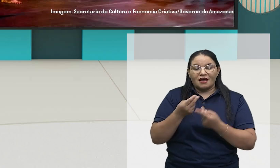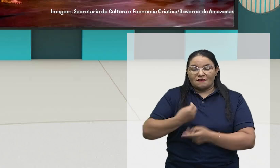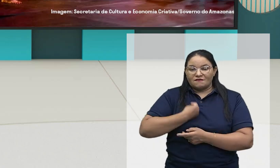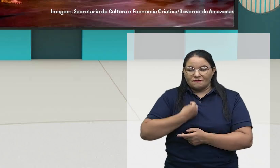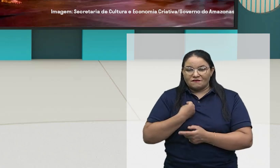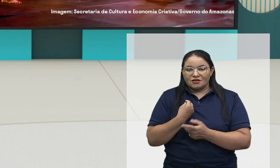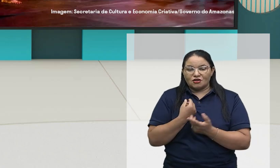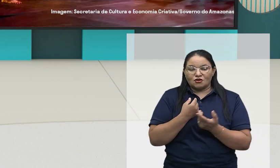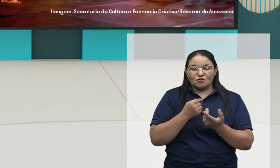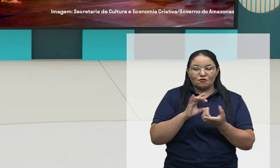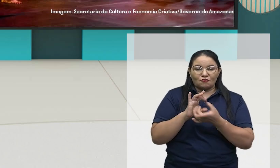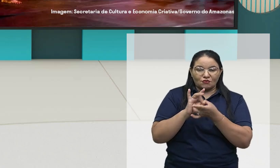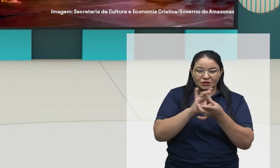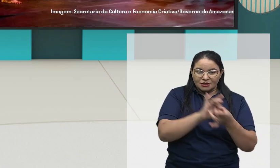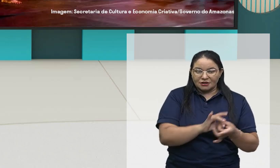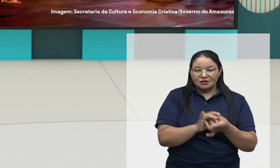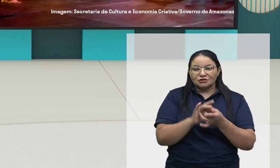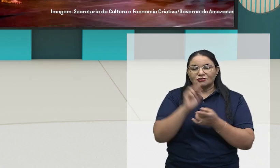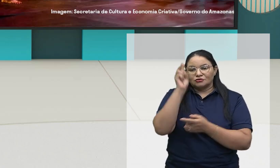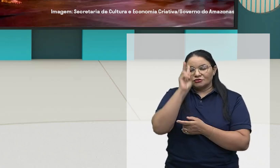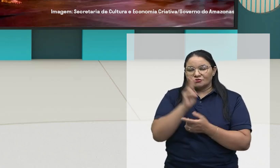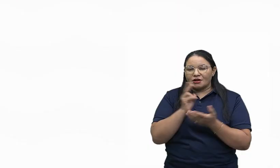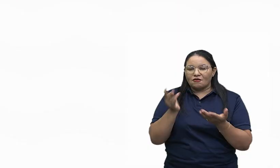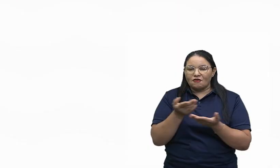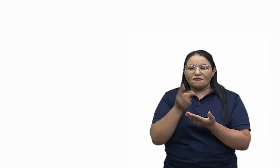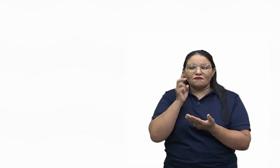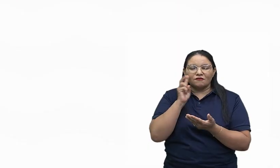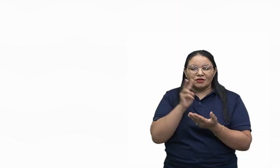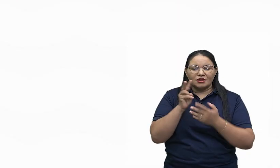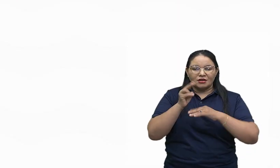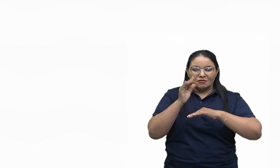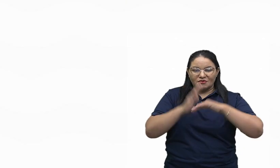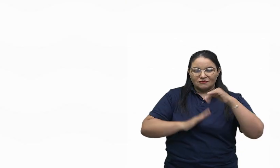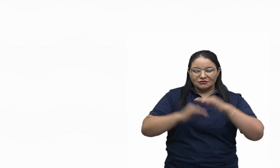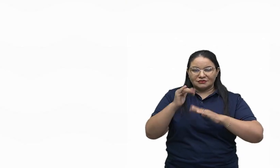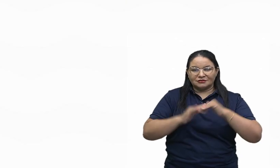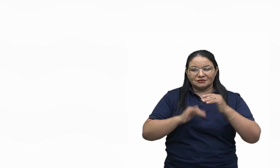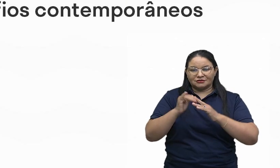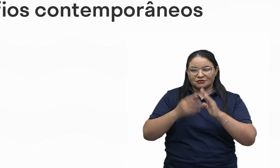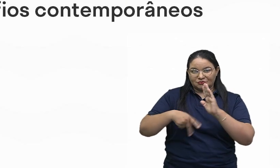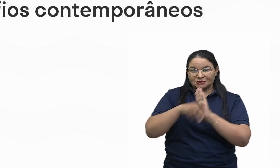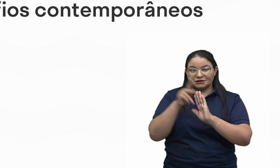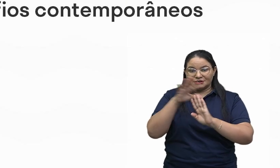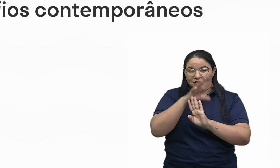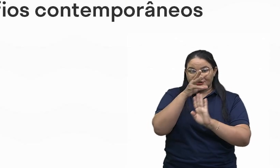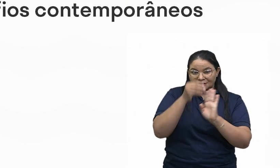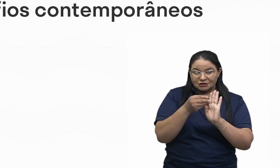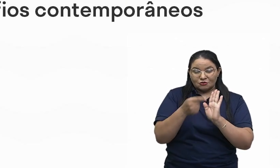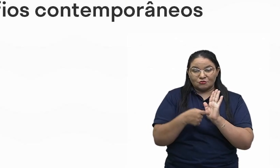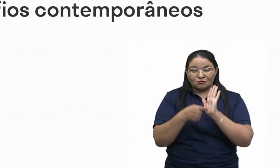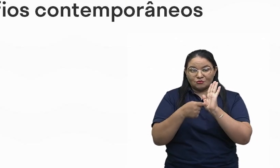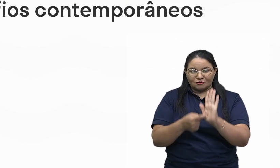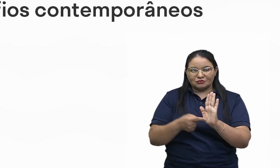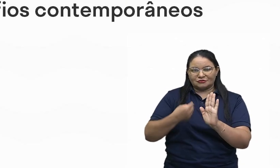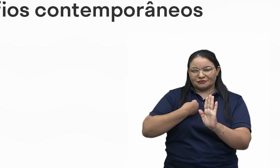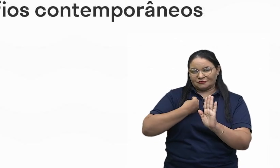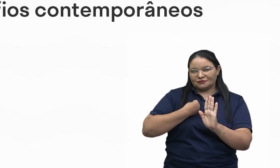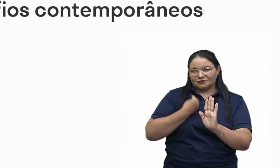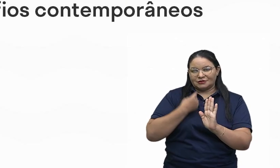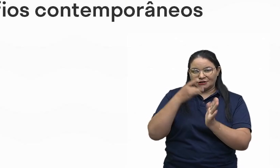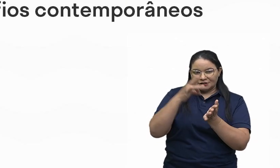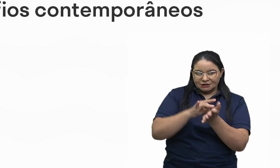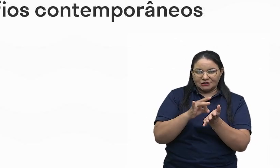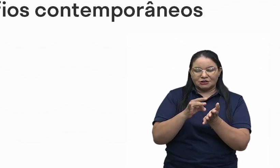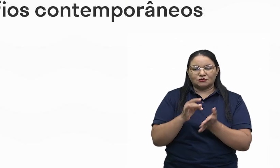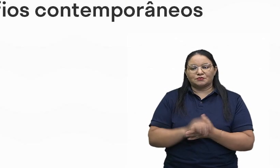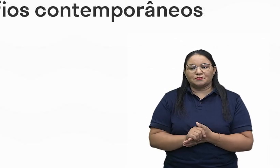também. Por isso, vamos ver artistas contemporâneos na Amazônia que trazem essa realidade atual. Aqui a gente vai